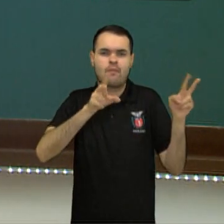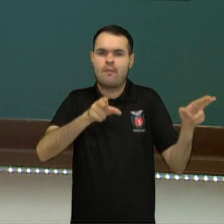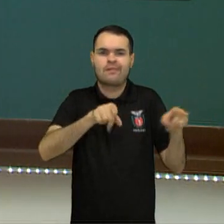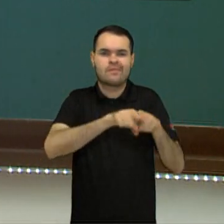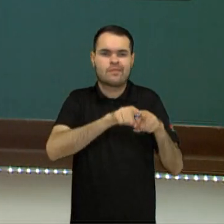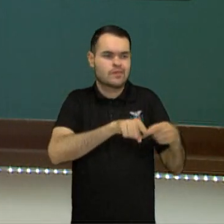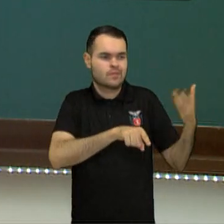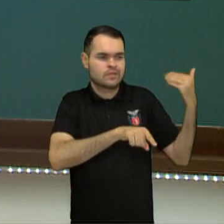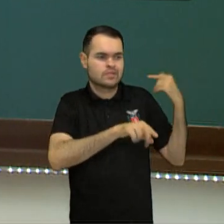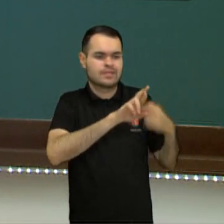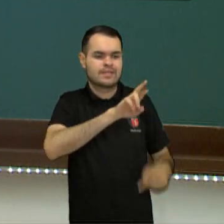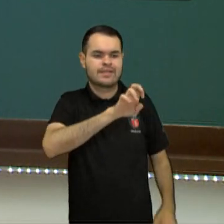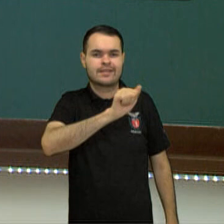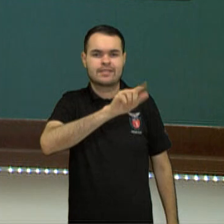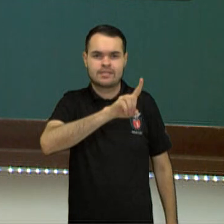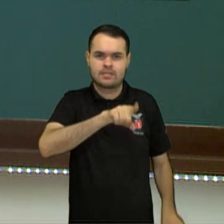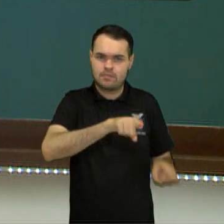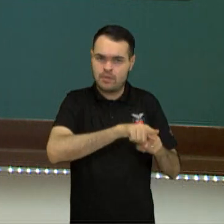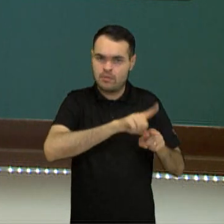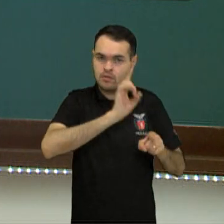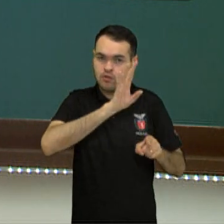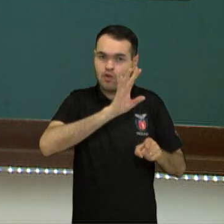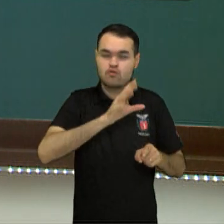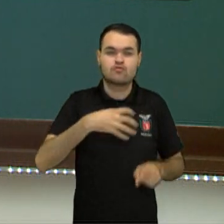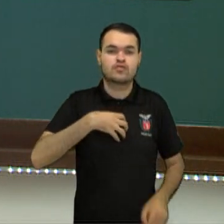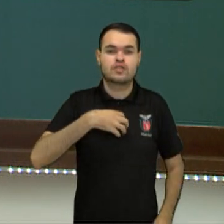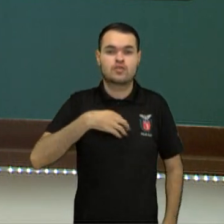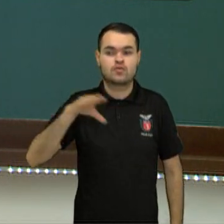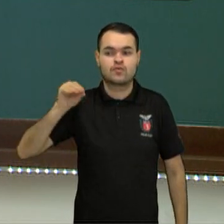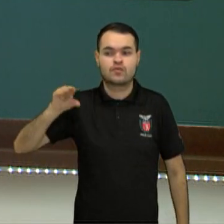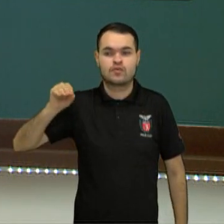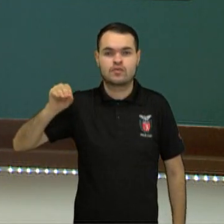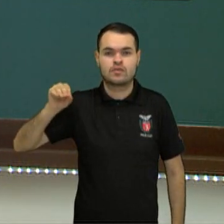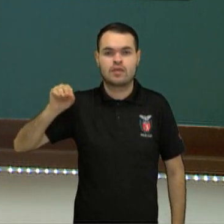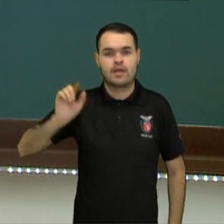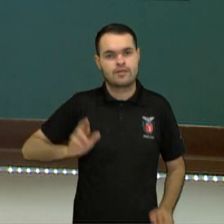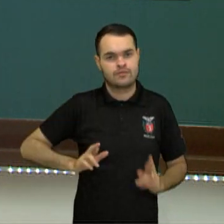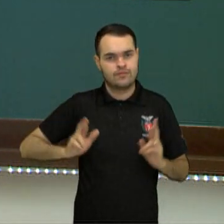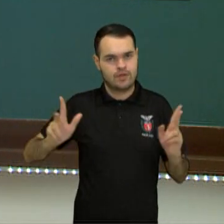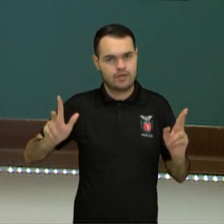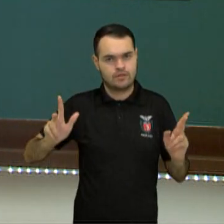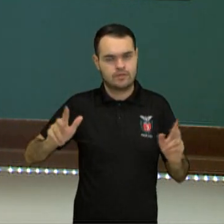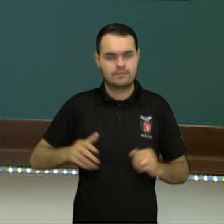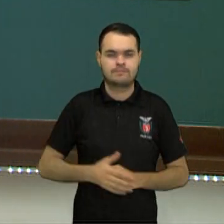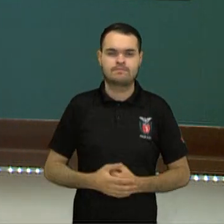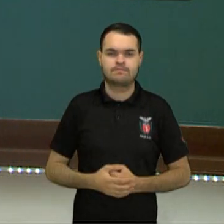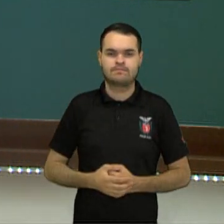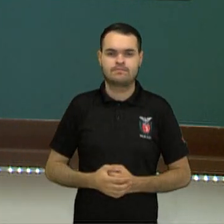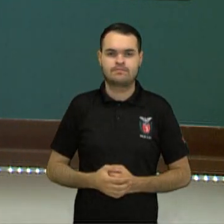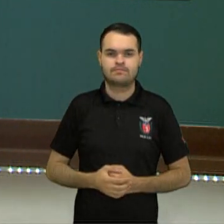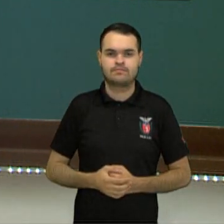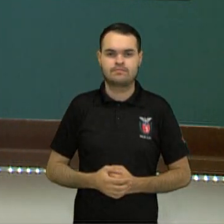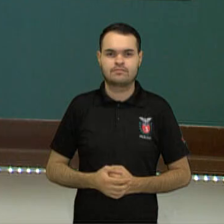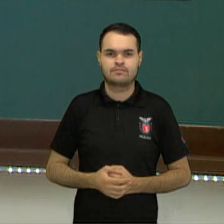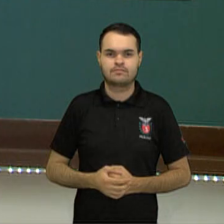jeito no passado. Read também. Só muda a pronúncia, que vira read, tá? Veja aqui, ó.